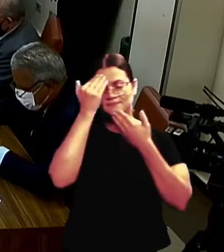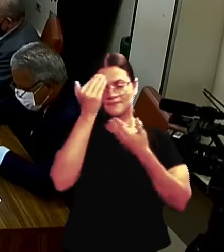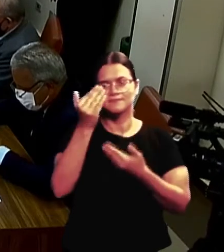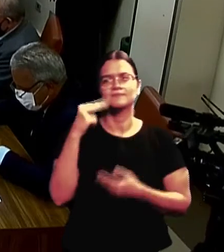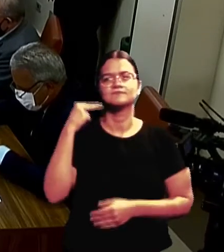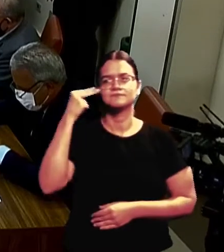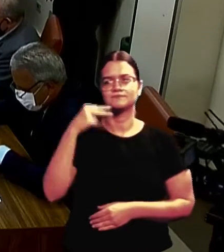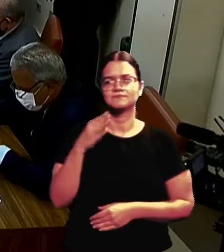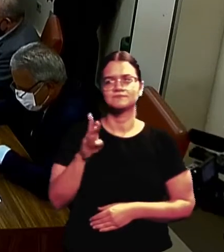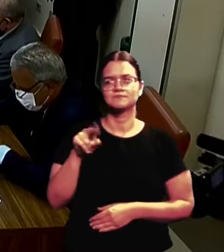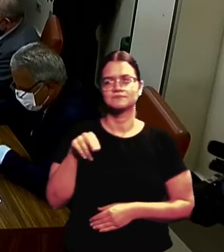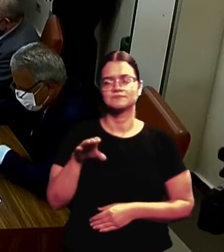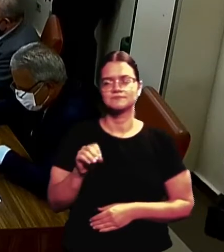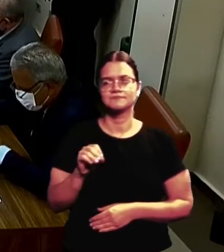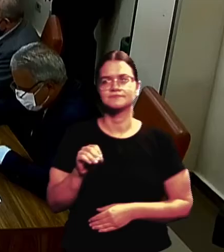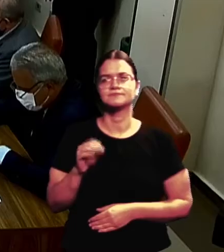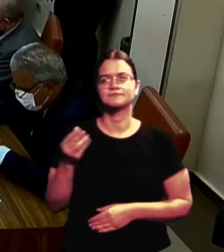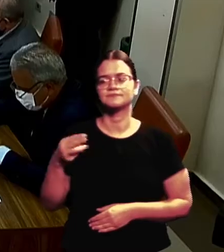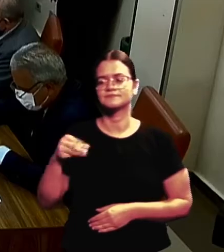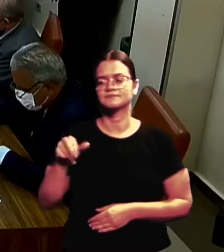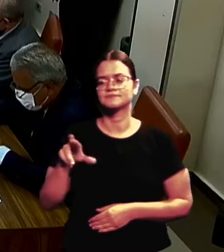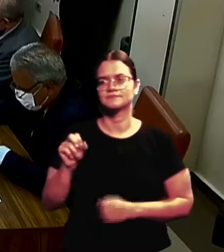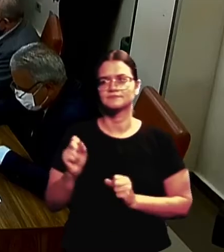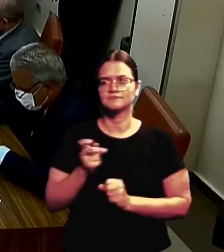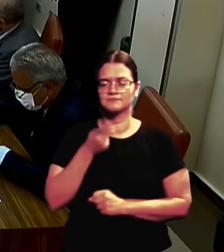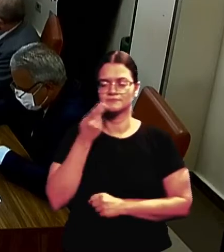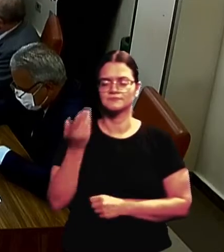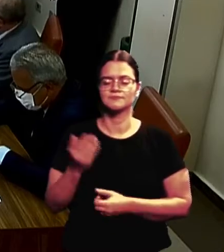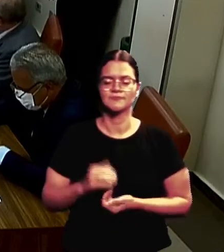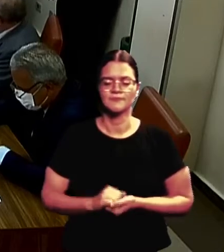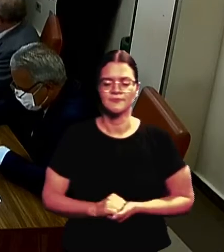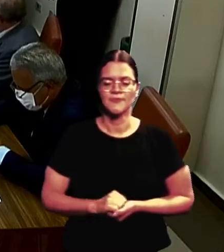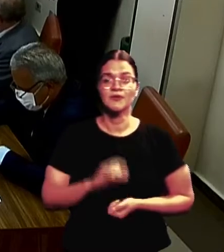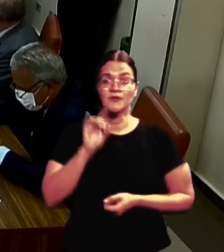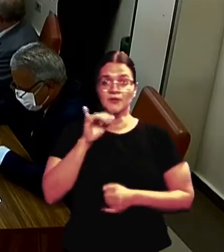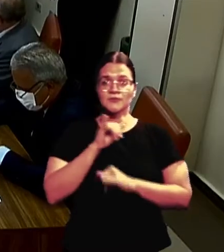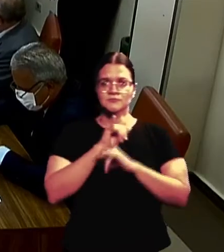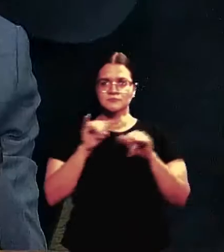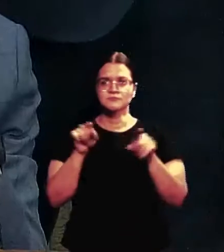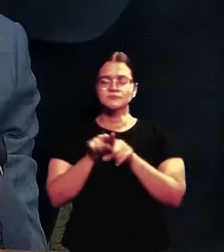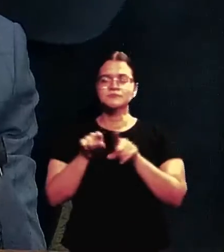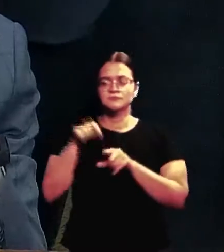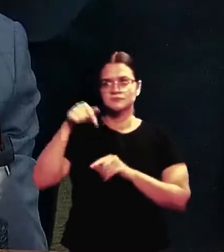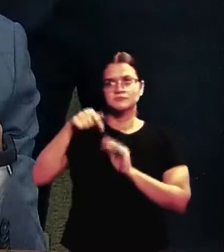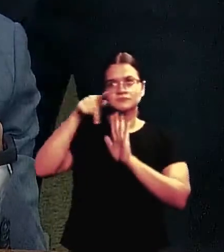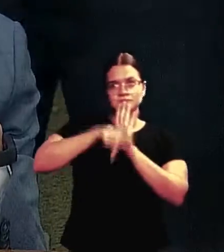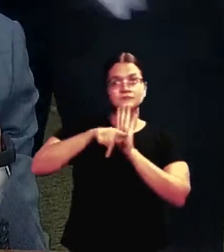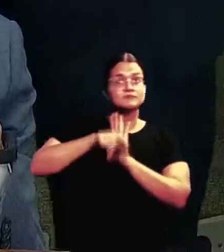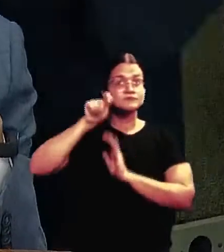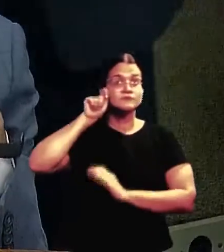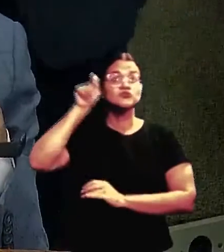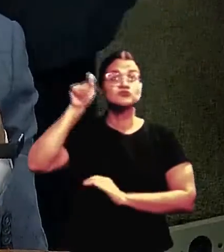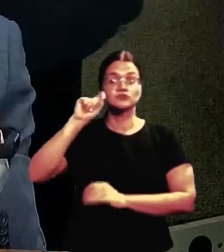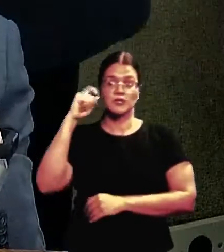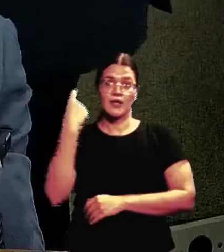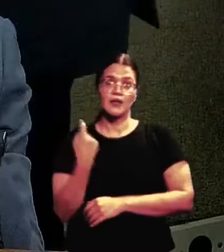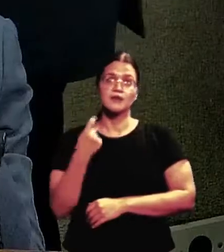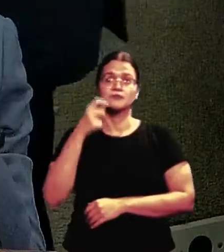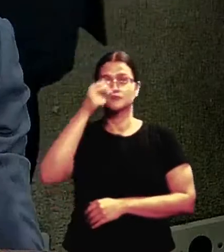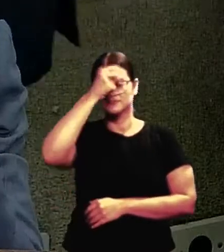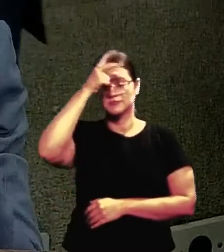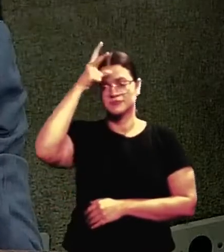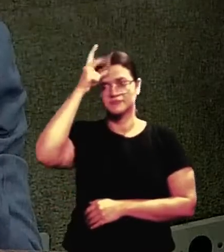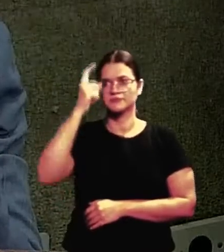Obrigado, vereador Bruno Diniz, vereador Mauro Rubem. Inclusive, só ressaltar, projeto de autoria do ex-prefeito, Iris